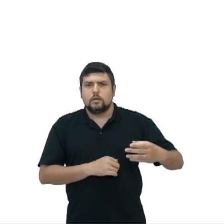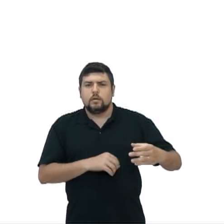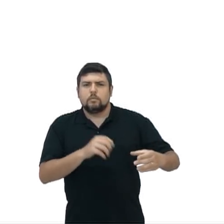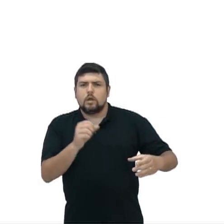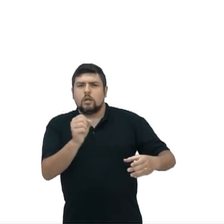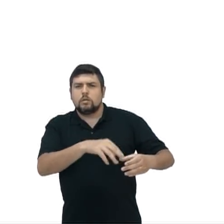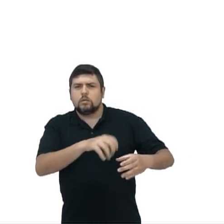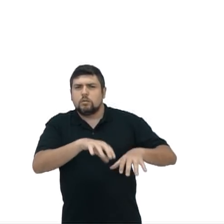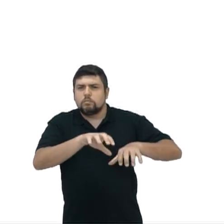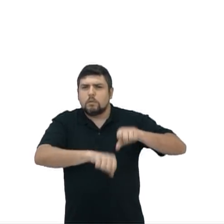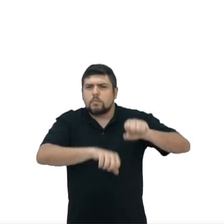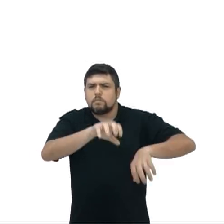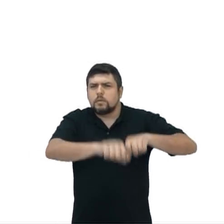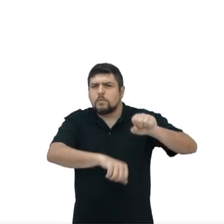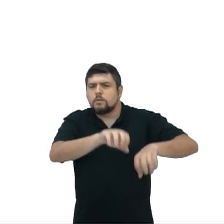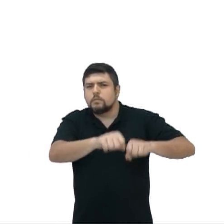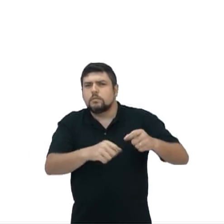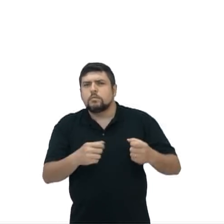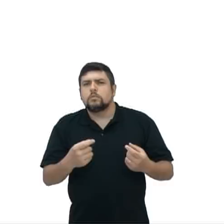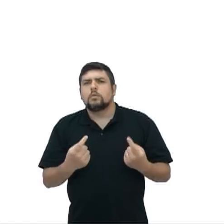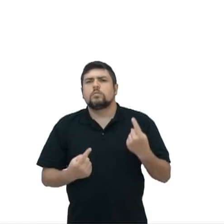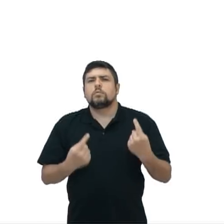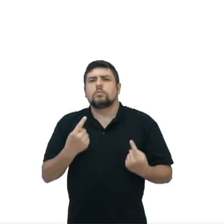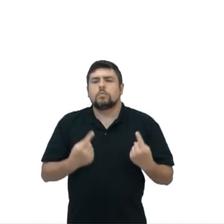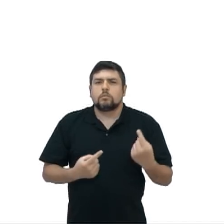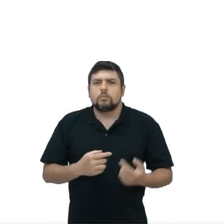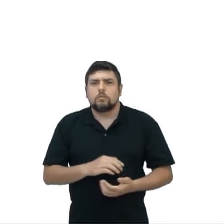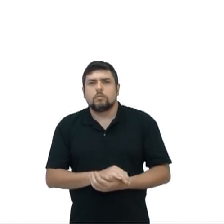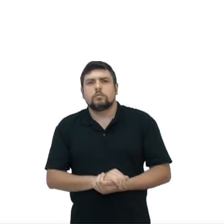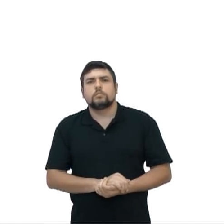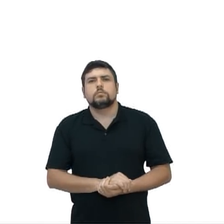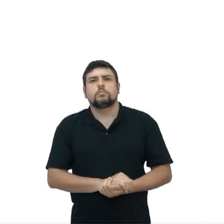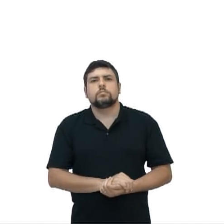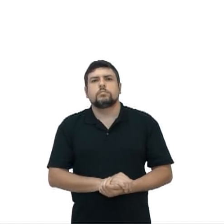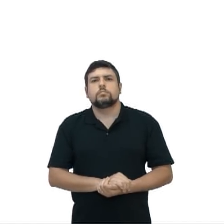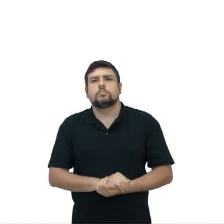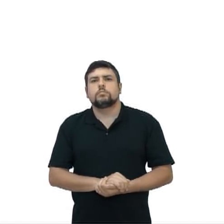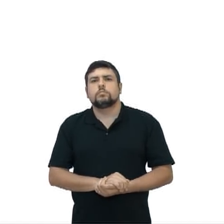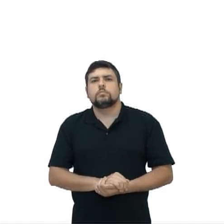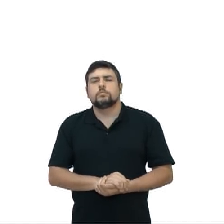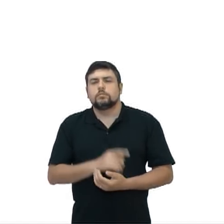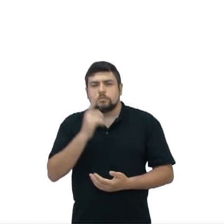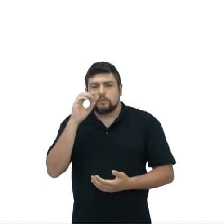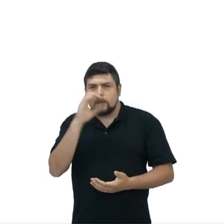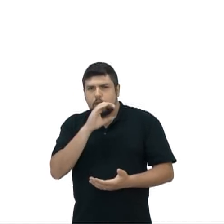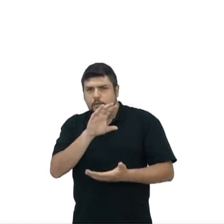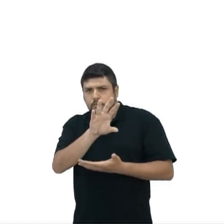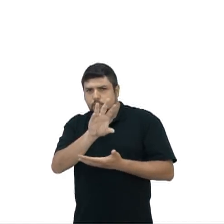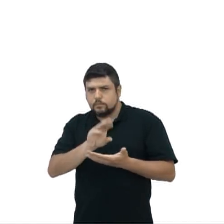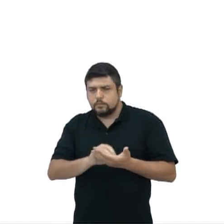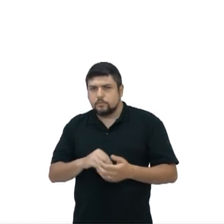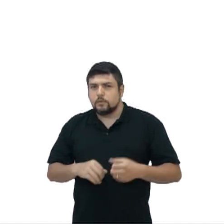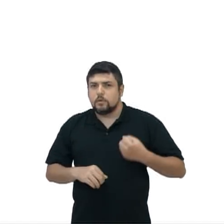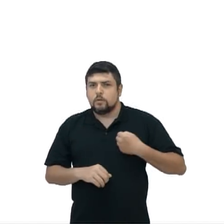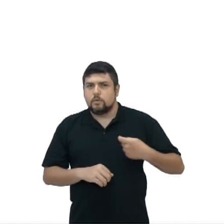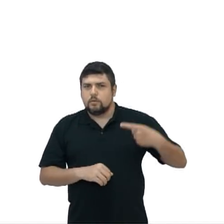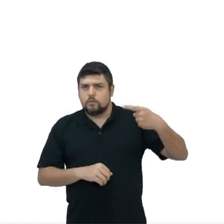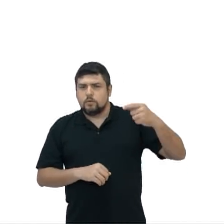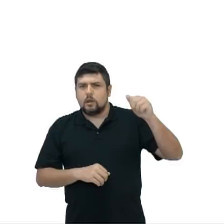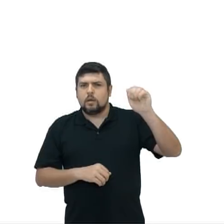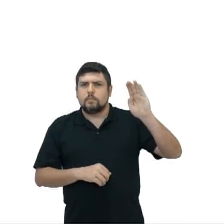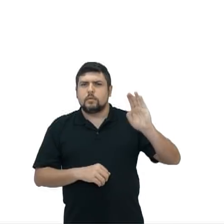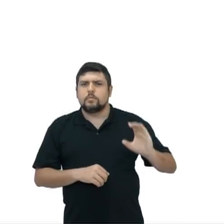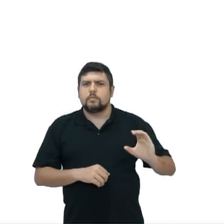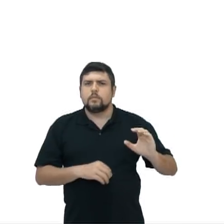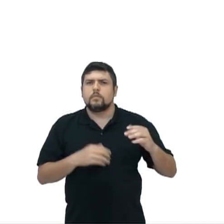lixeiro em inglês? É o cleaner, o garbage man ou bricklayer? O que você acha? Rapidinho aí no teu caderno, vamos lá. Número 1, ABC,